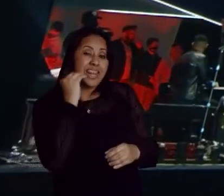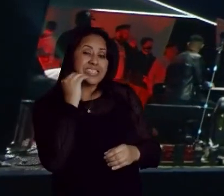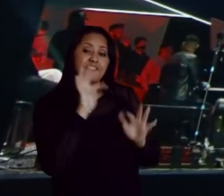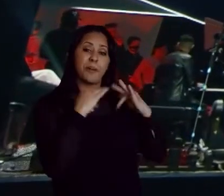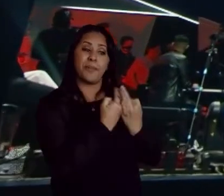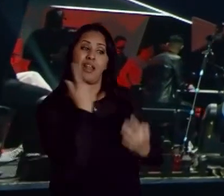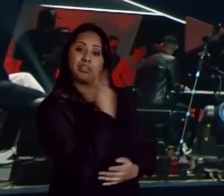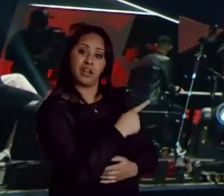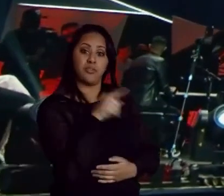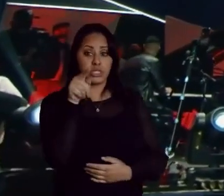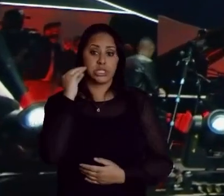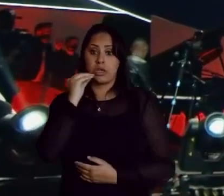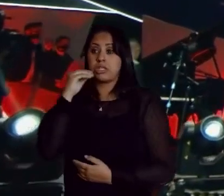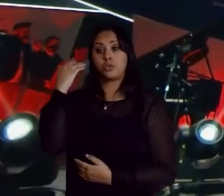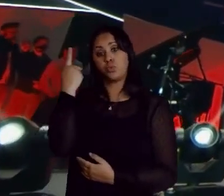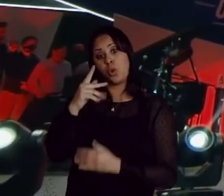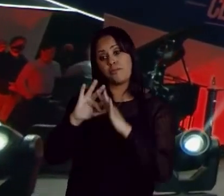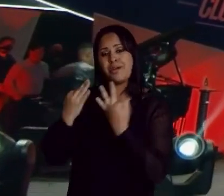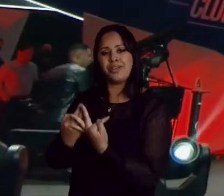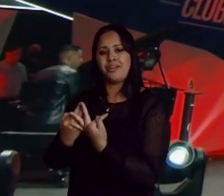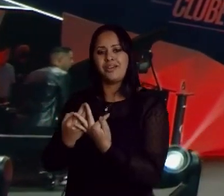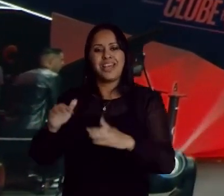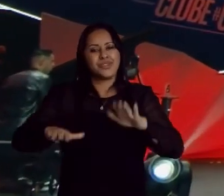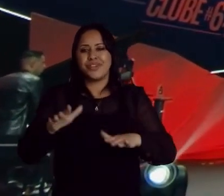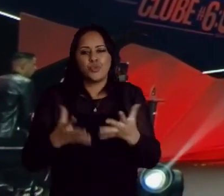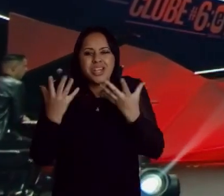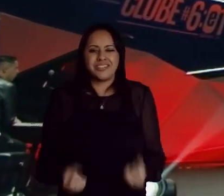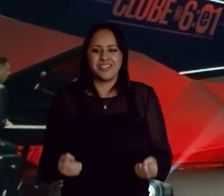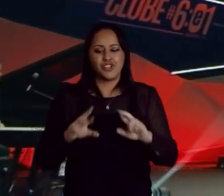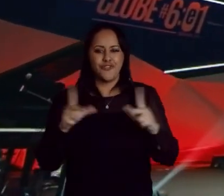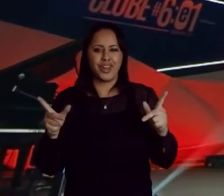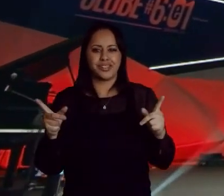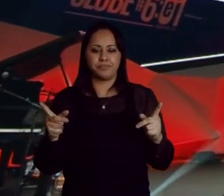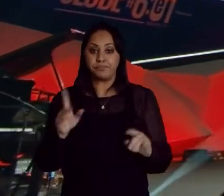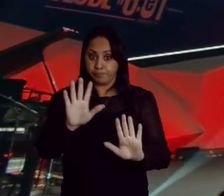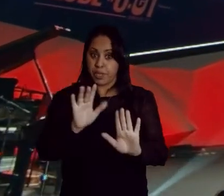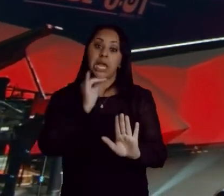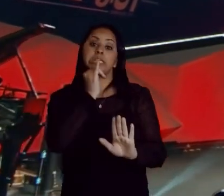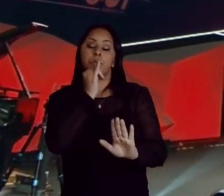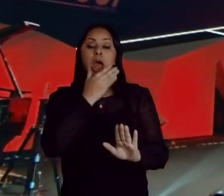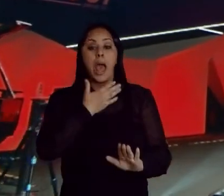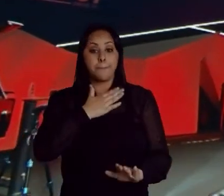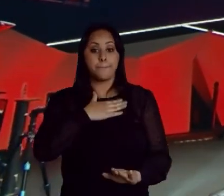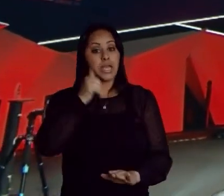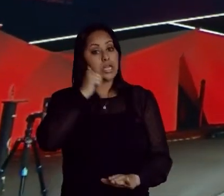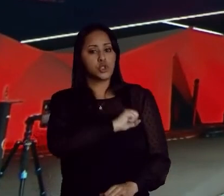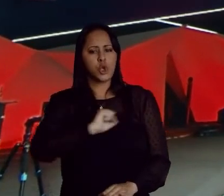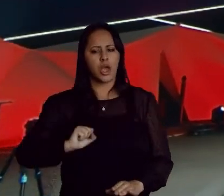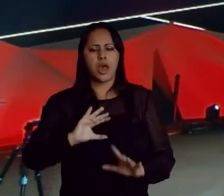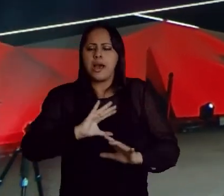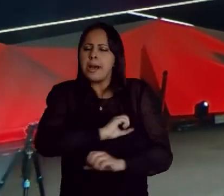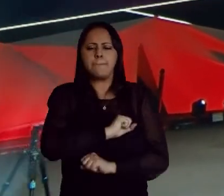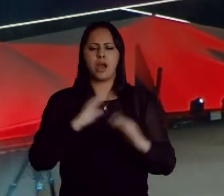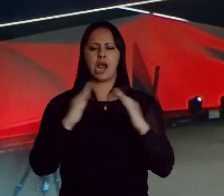da sua família, e aí a gente às vezes não aceita as diferenças. Exemplo, minha sogra amava casa cheia, ama